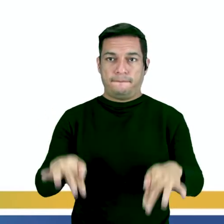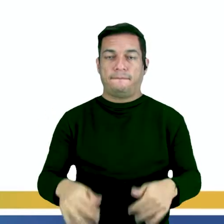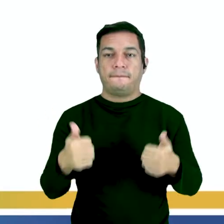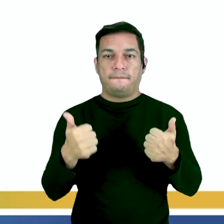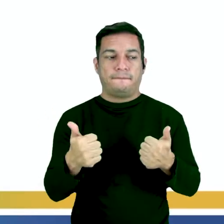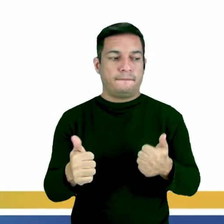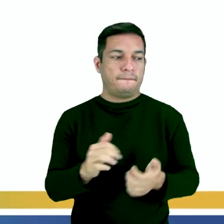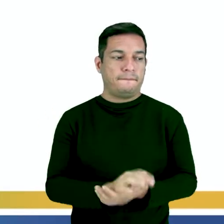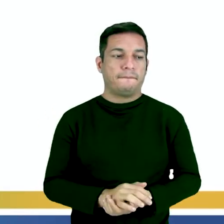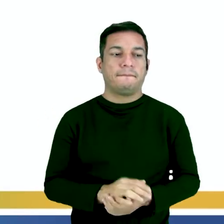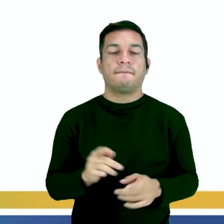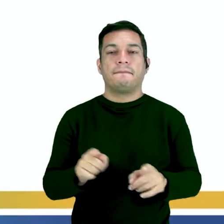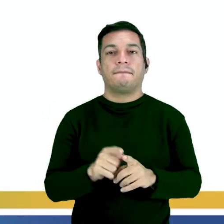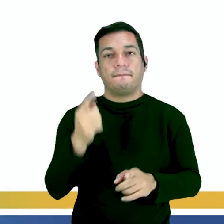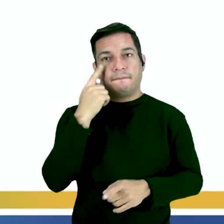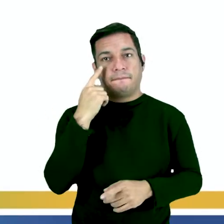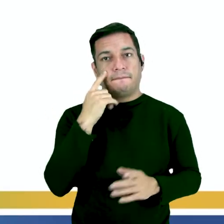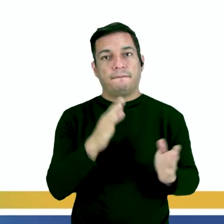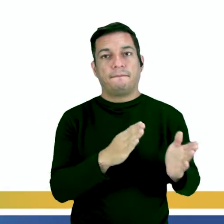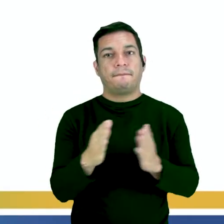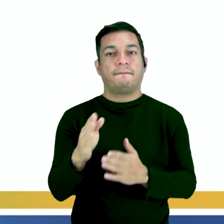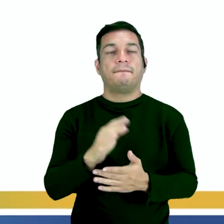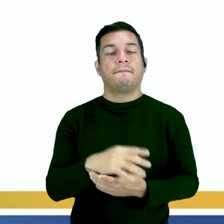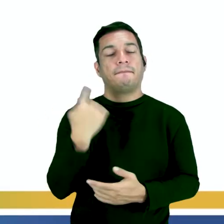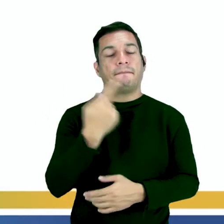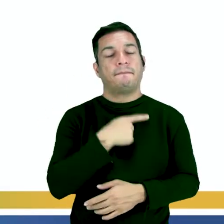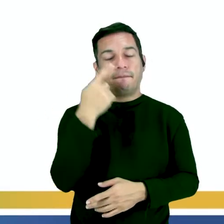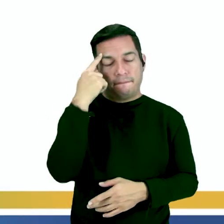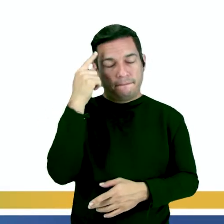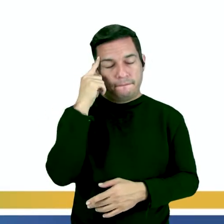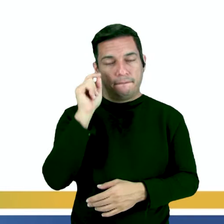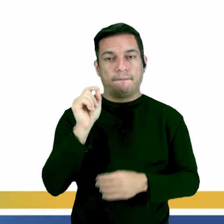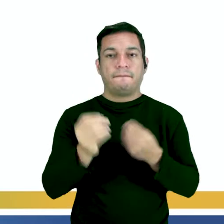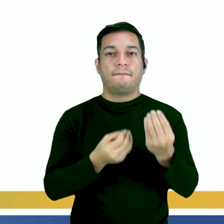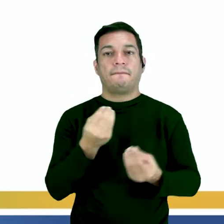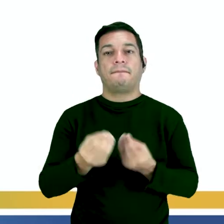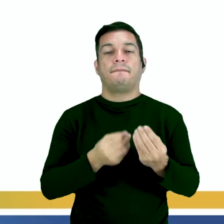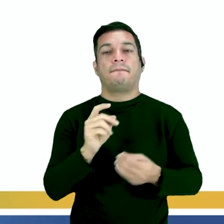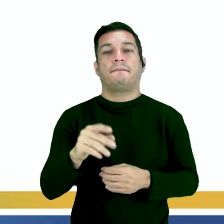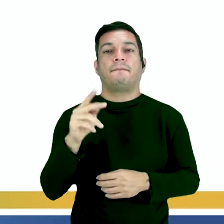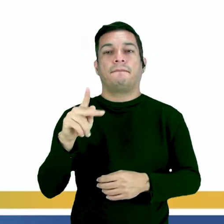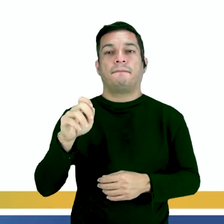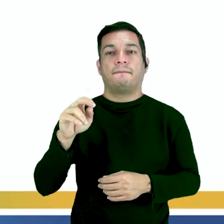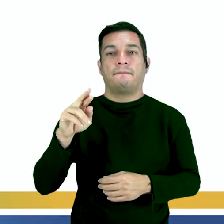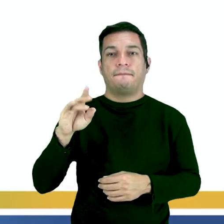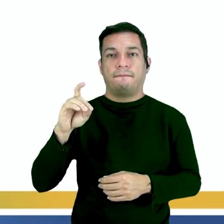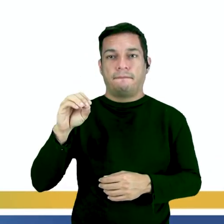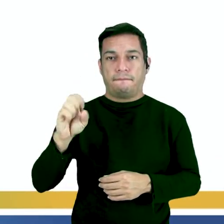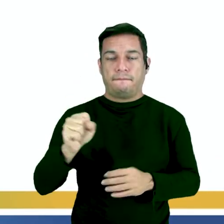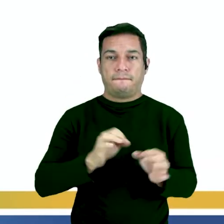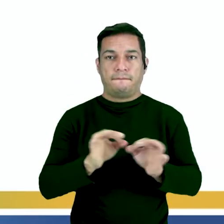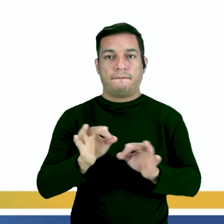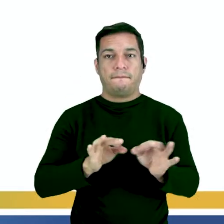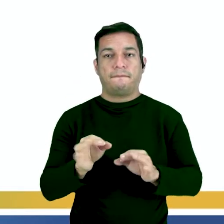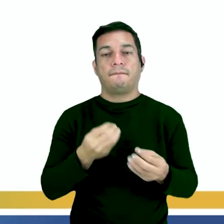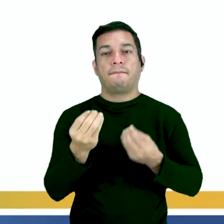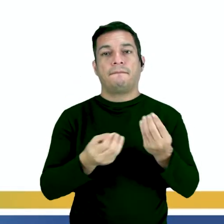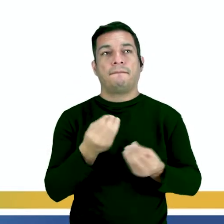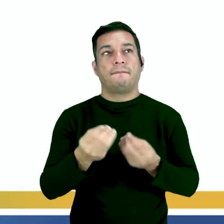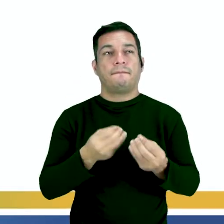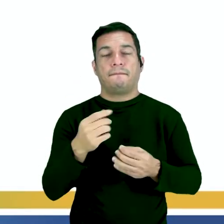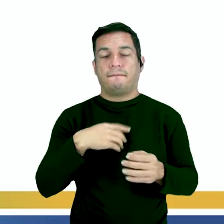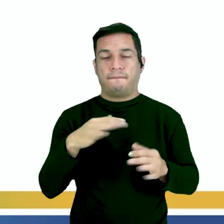ok? Além de observar os períodos, devemos pensar como que esses períodos se organizaram, como que as